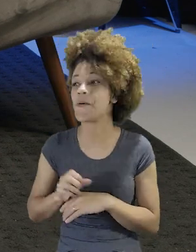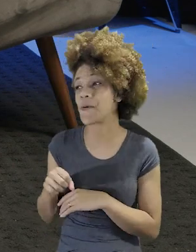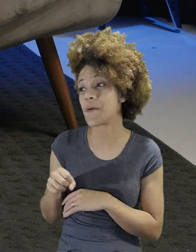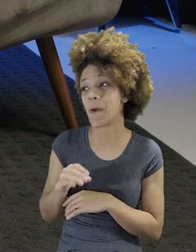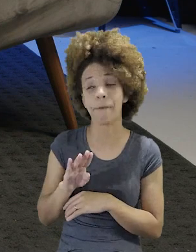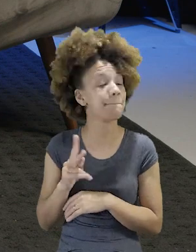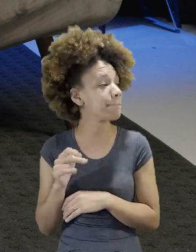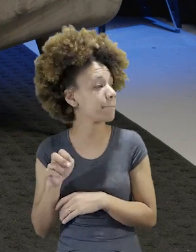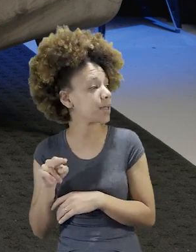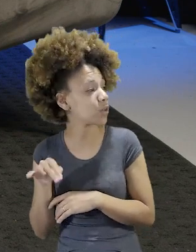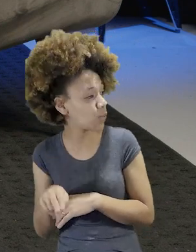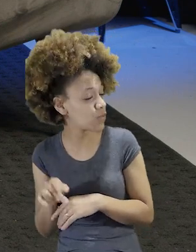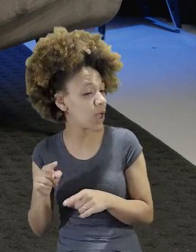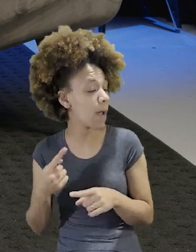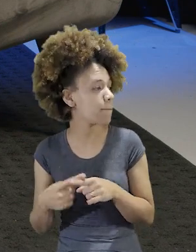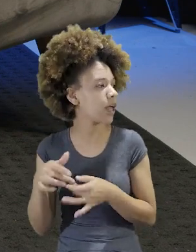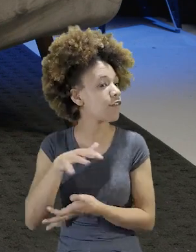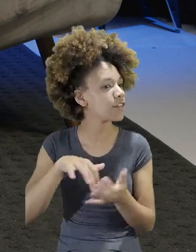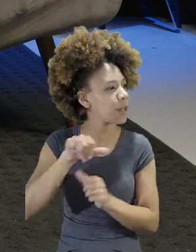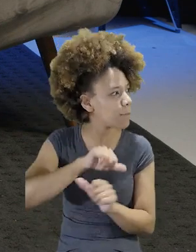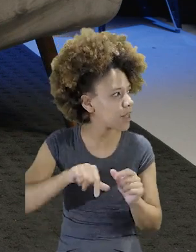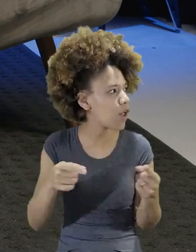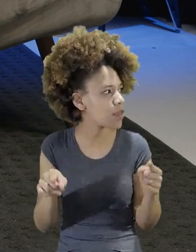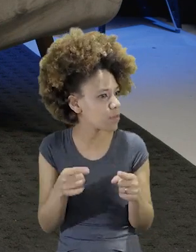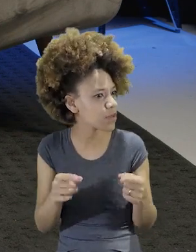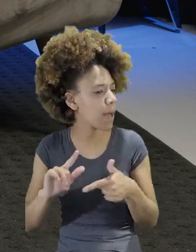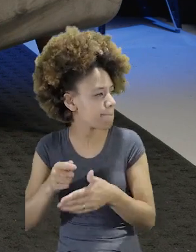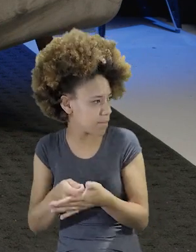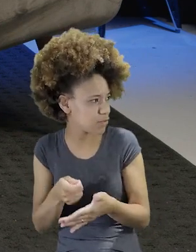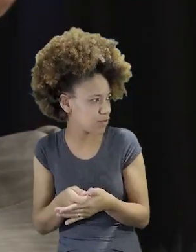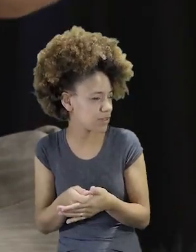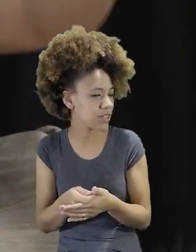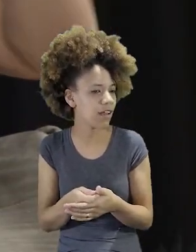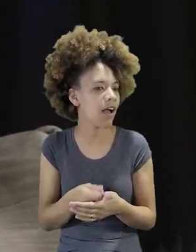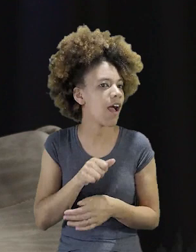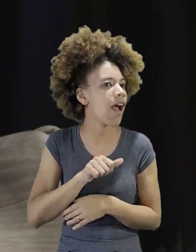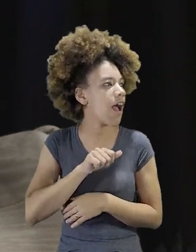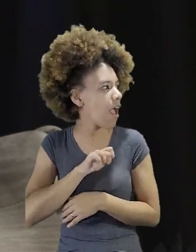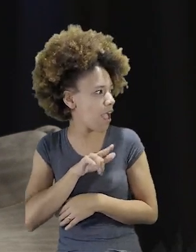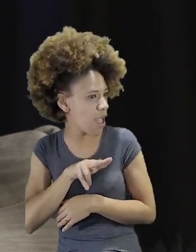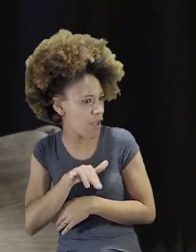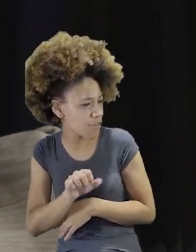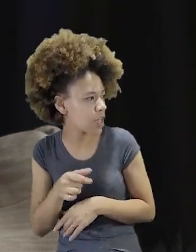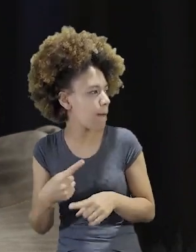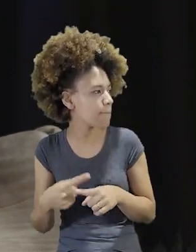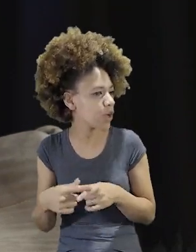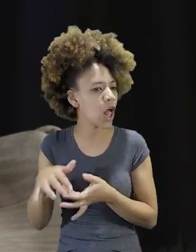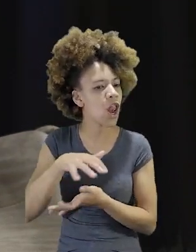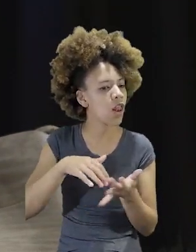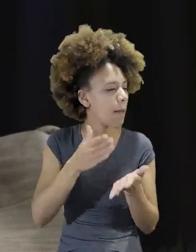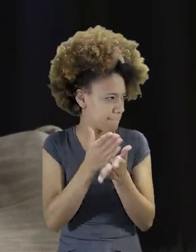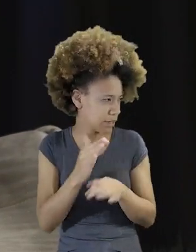entendeu Beatles porque cara revolucionário mudar as músicas para padrões e não sei o quê Elvis porque cara o cara